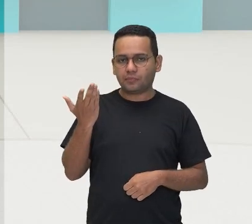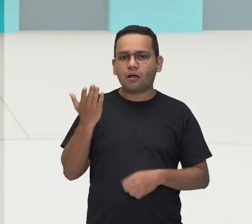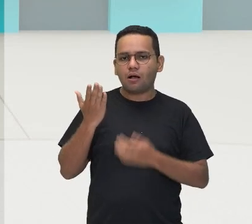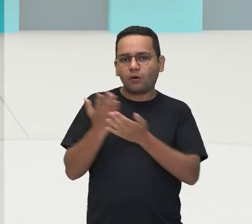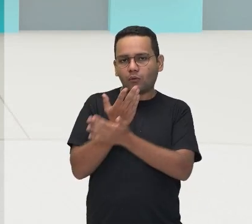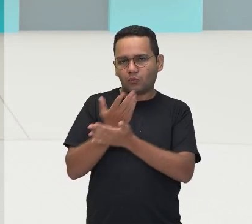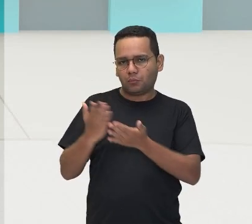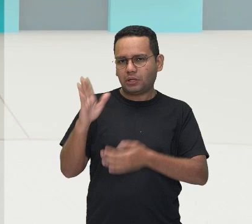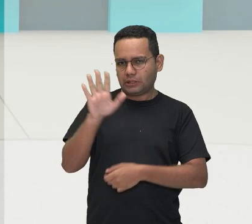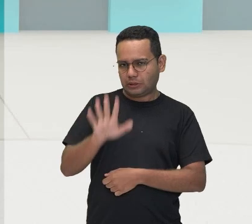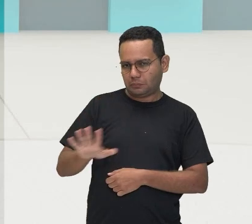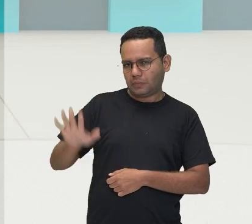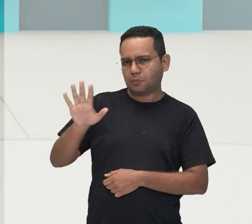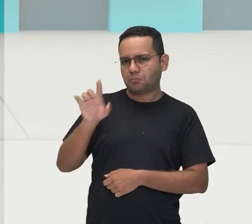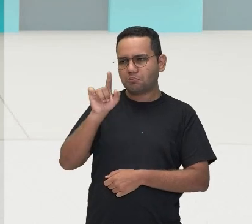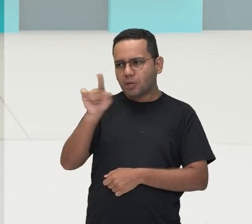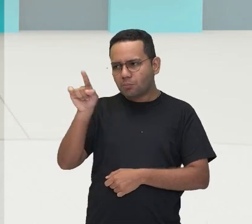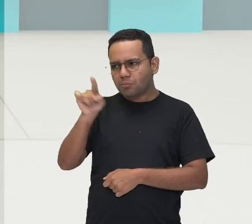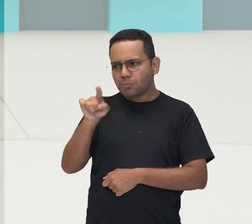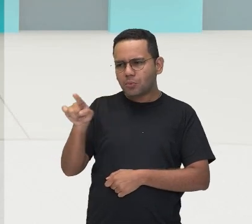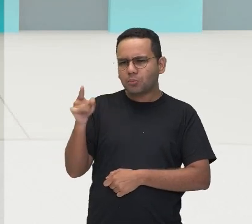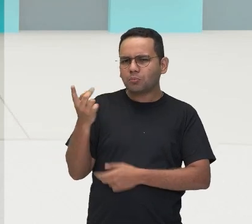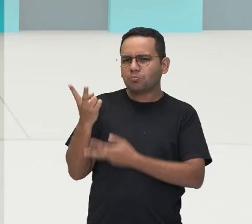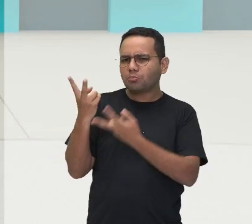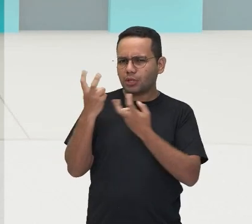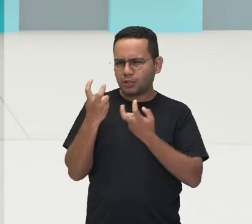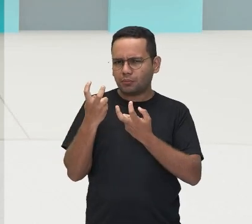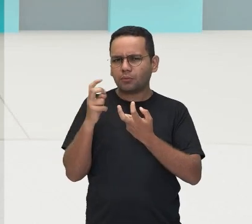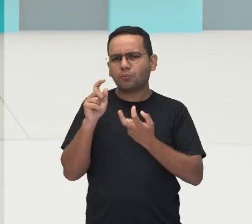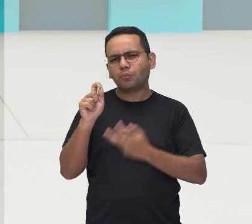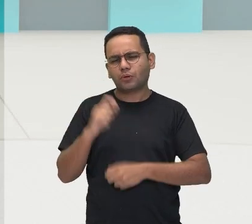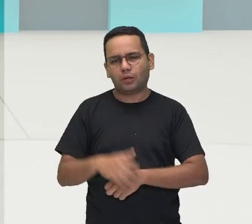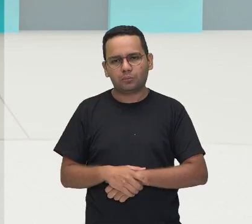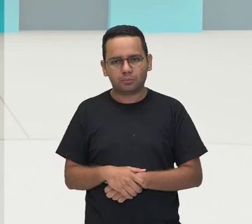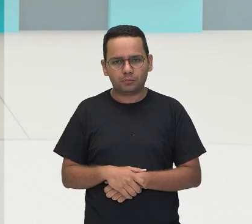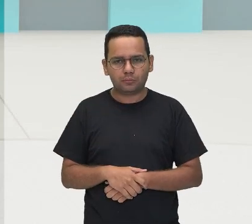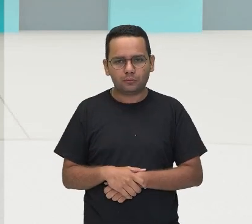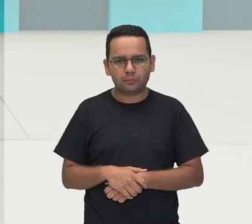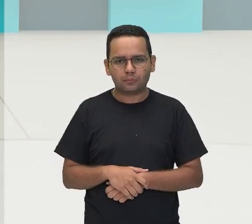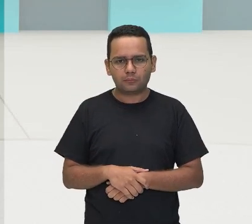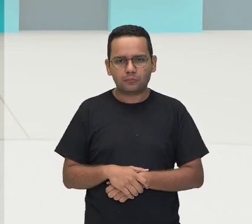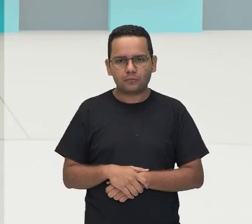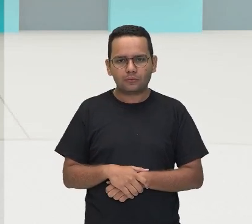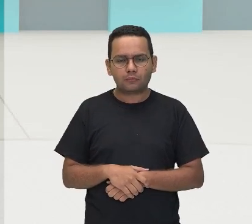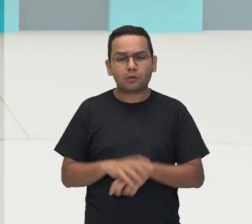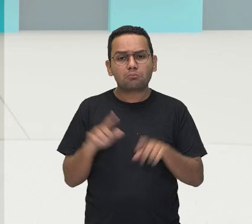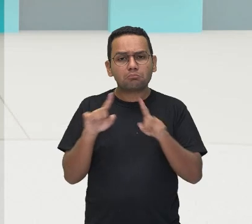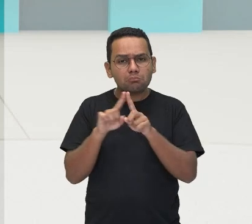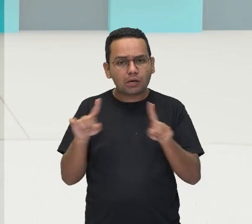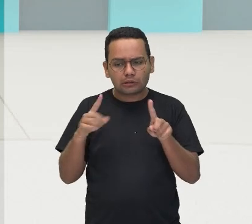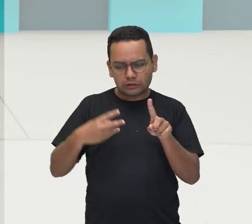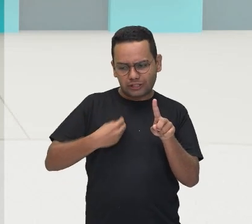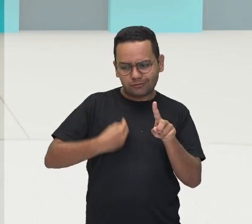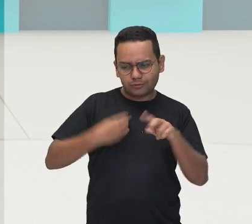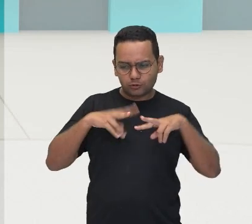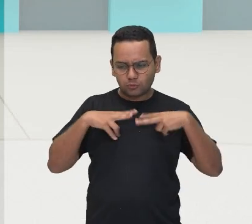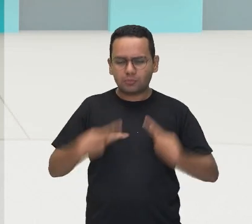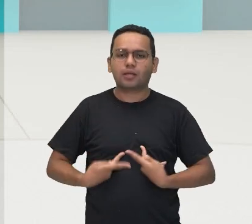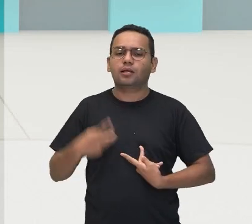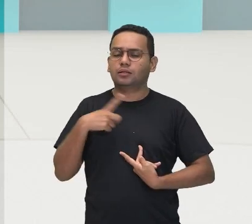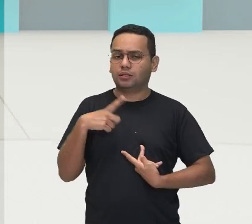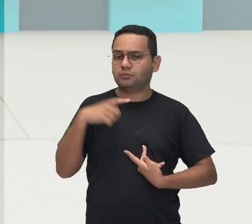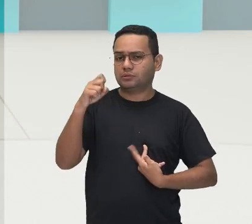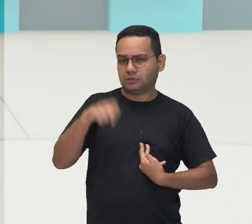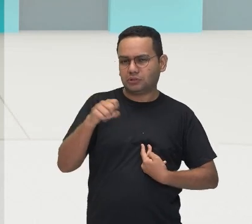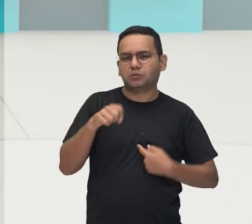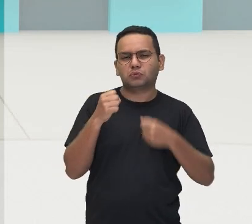imagens que vocês podem observar como é que a luta, né, ela sempre esteve inserida ali na história da humanidade,